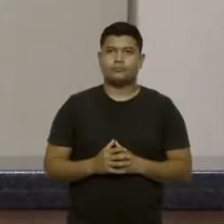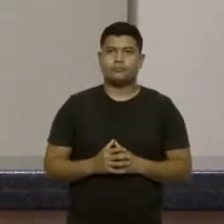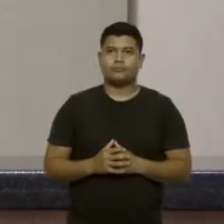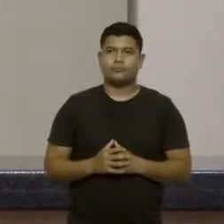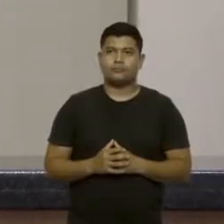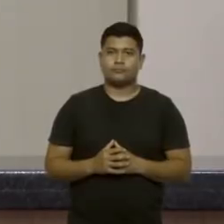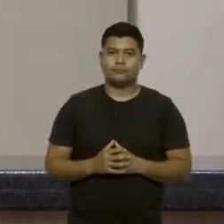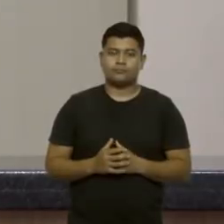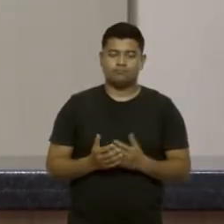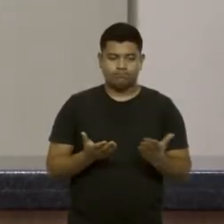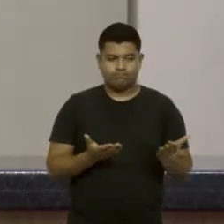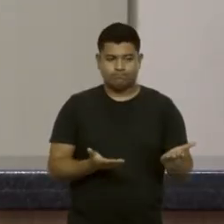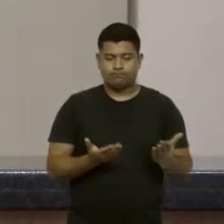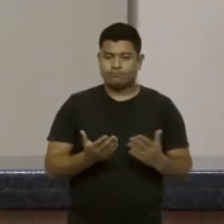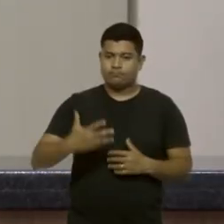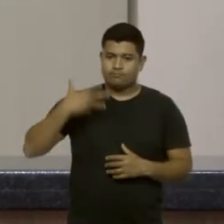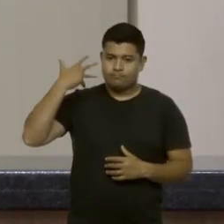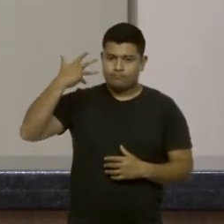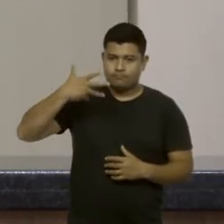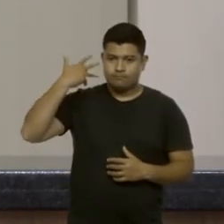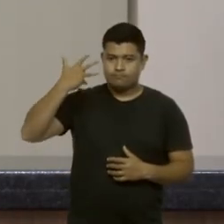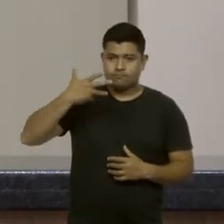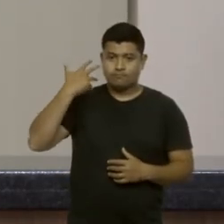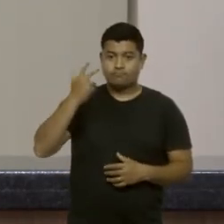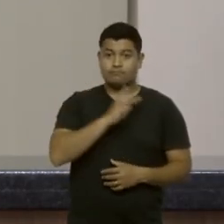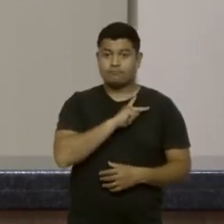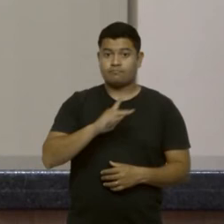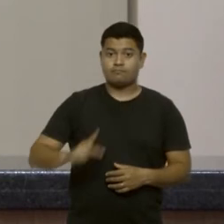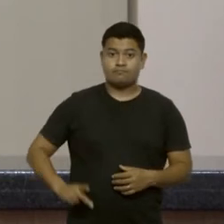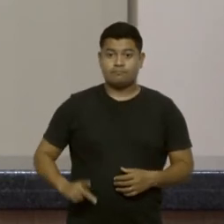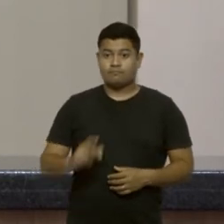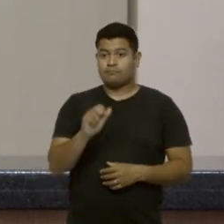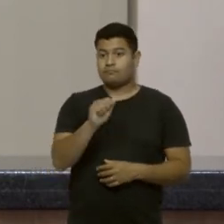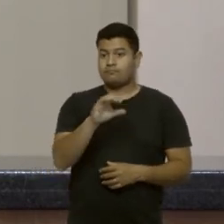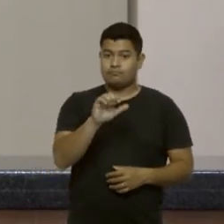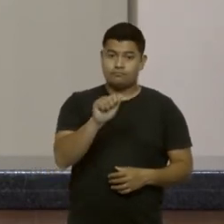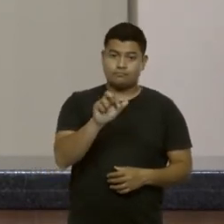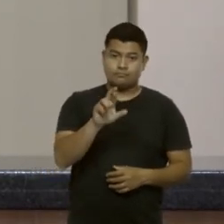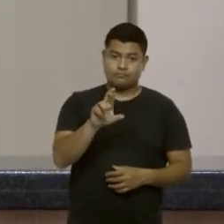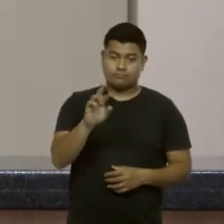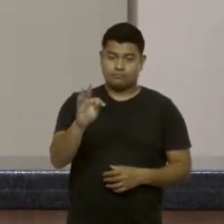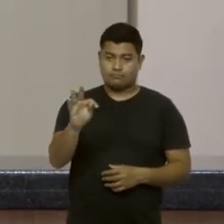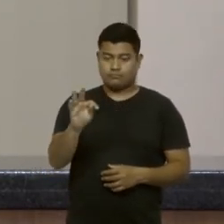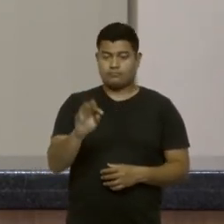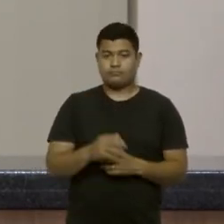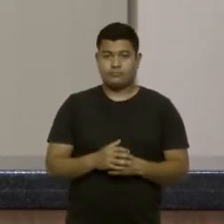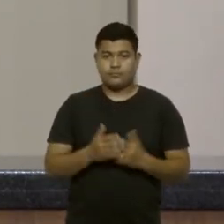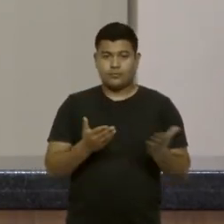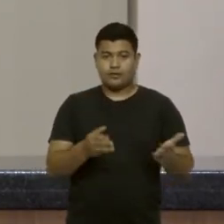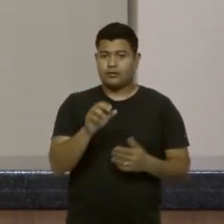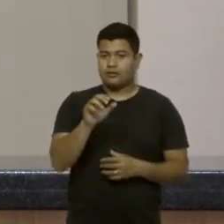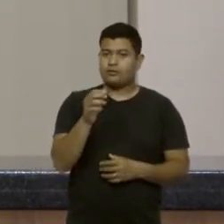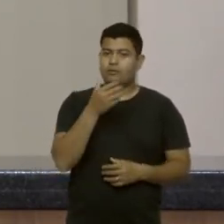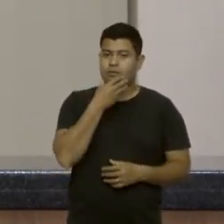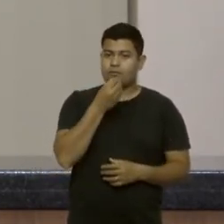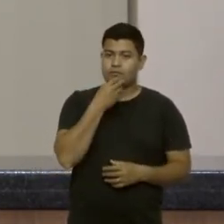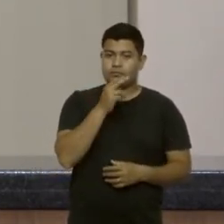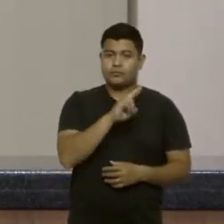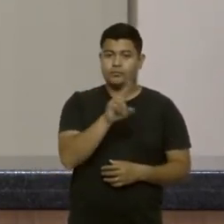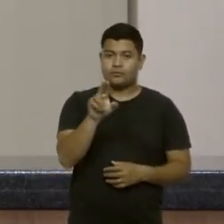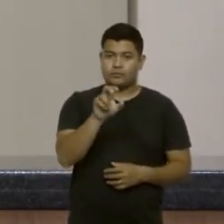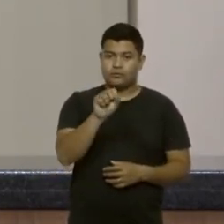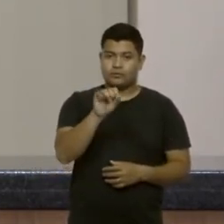Essas foram as palavras do presidente da Caerte, senhor Silvano Silva, a quem